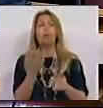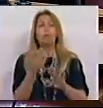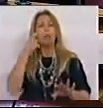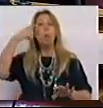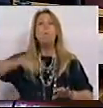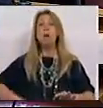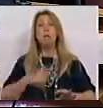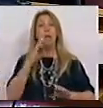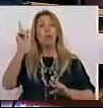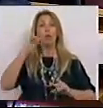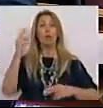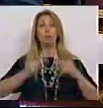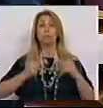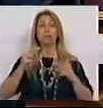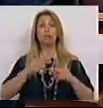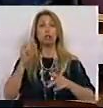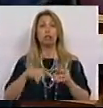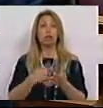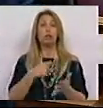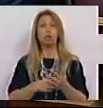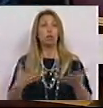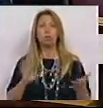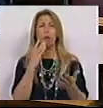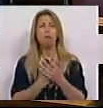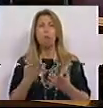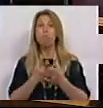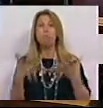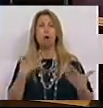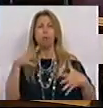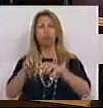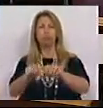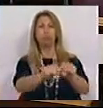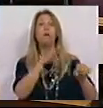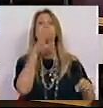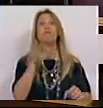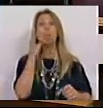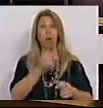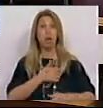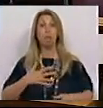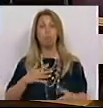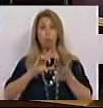Governo transformou a autoridade tributária no maior predador das famílias e das empresas. O projeto de lei do